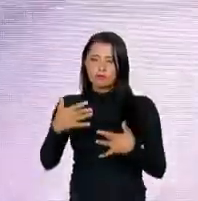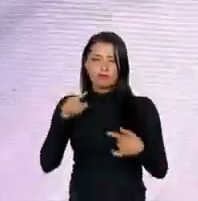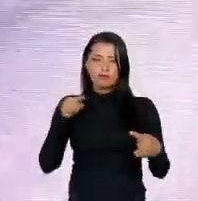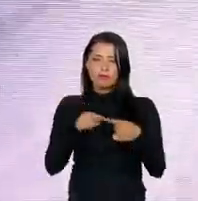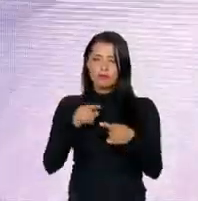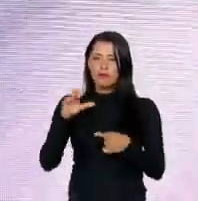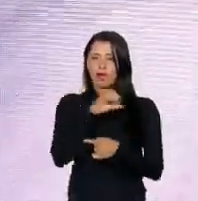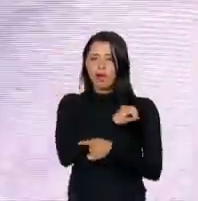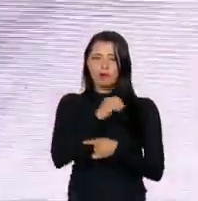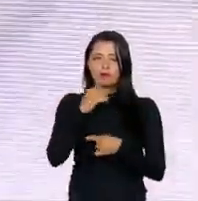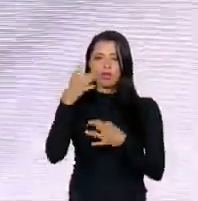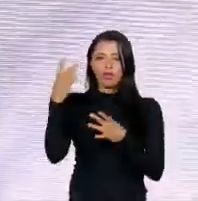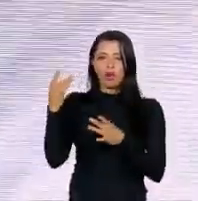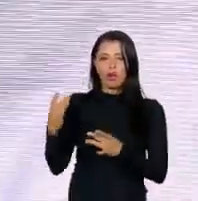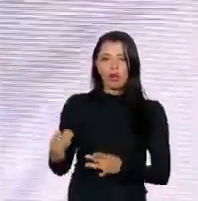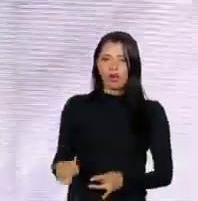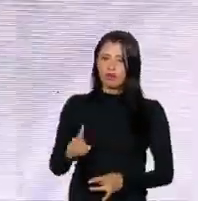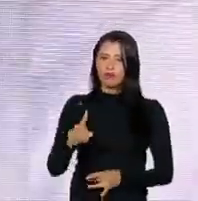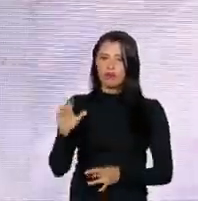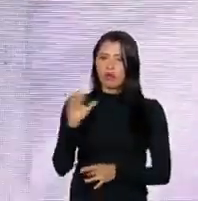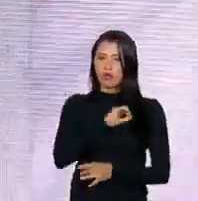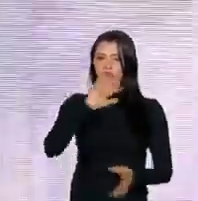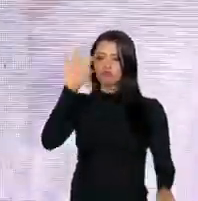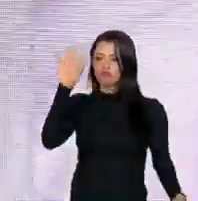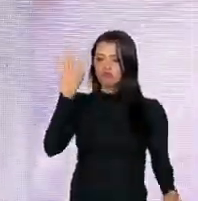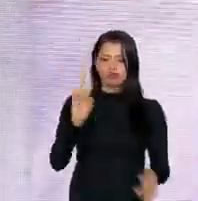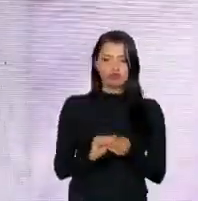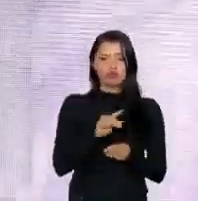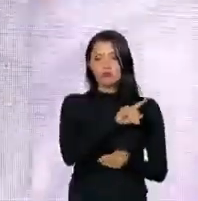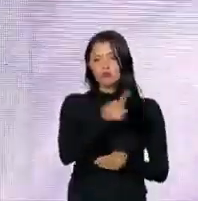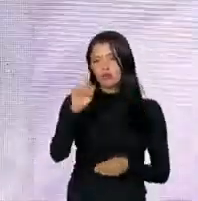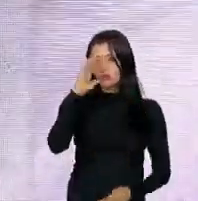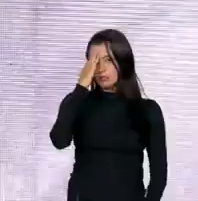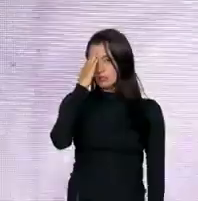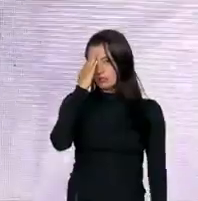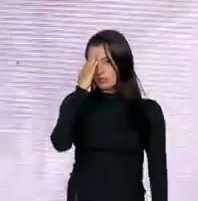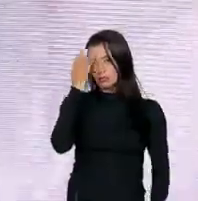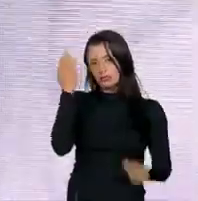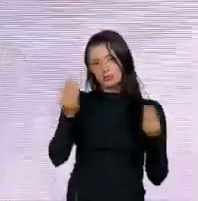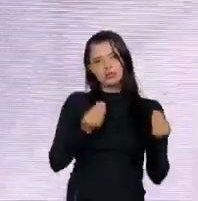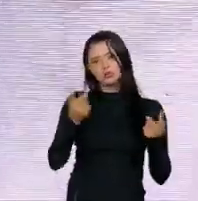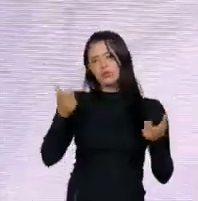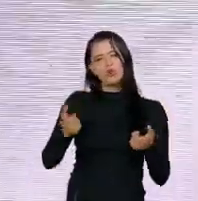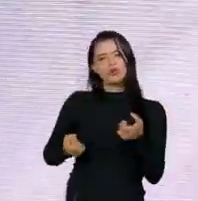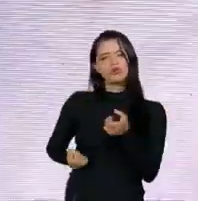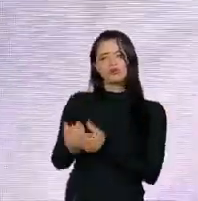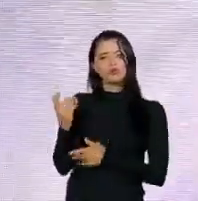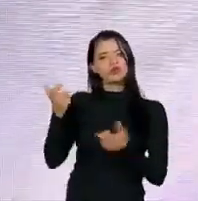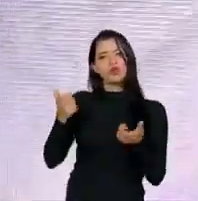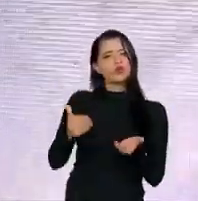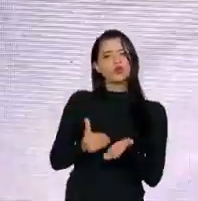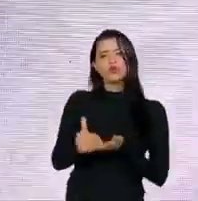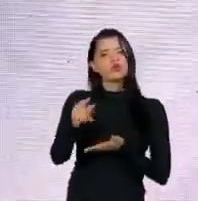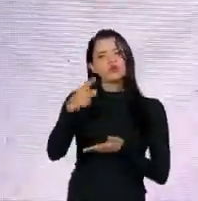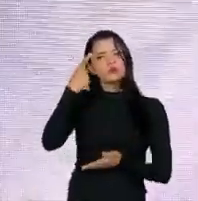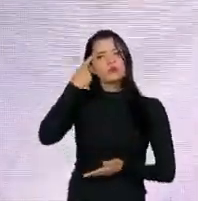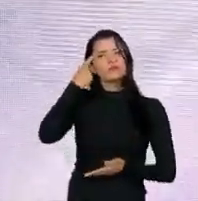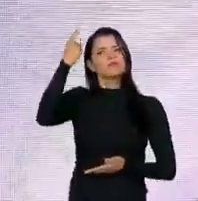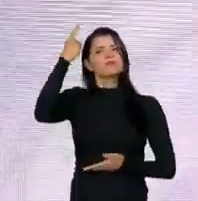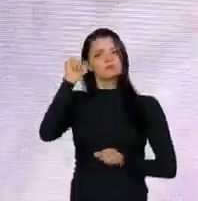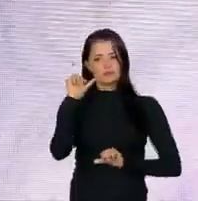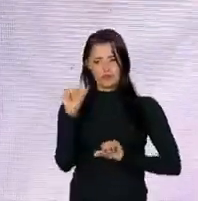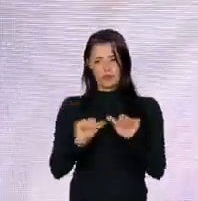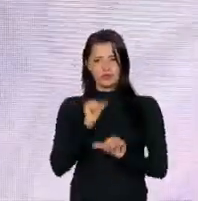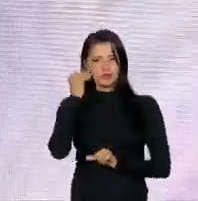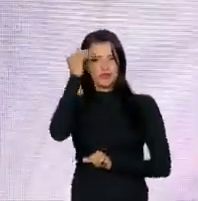objetivo, não vou me detalhar muito, mas para que vocês entendam de onde surgiu, de onde partiu, e a ideia é transformar